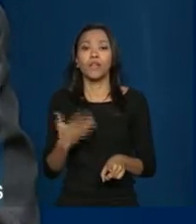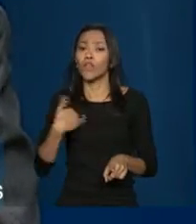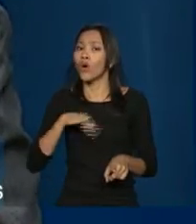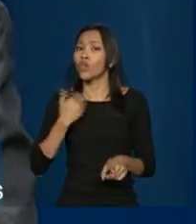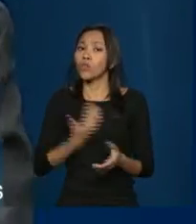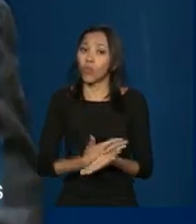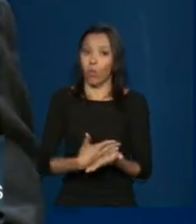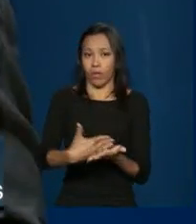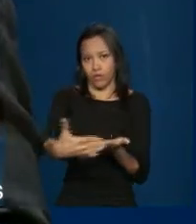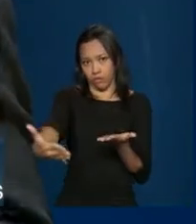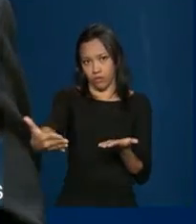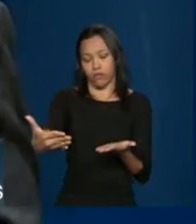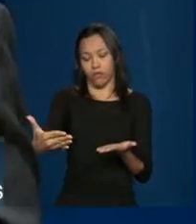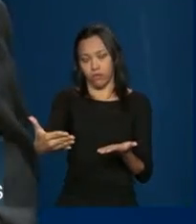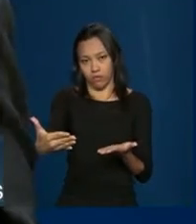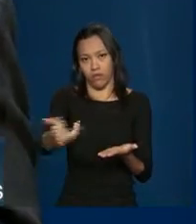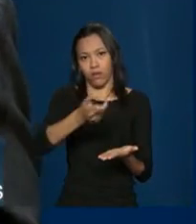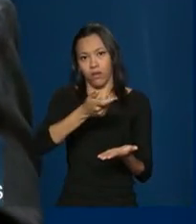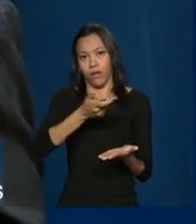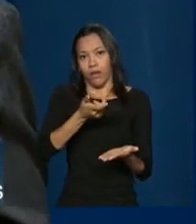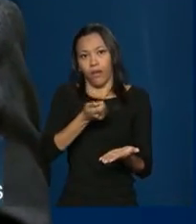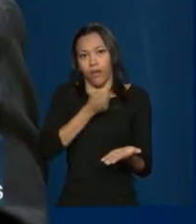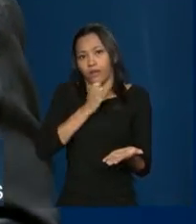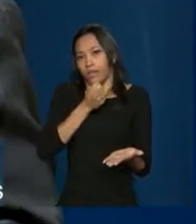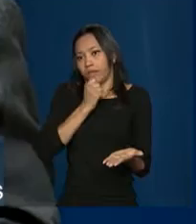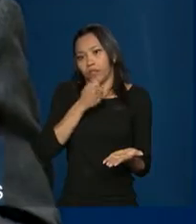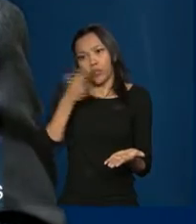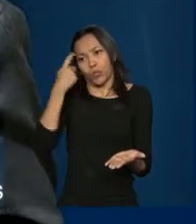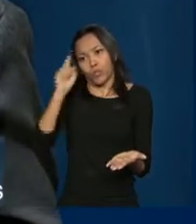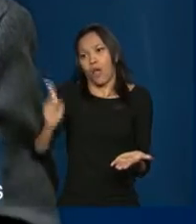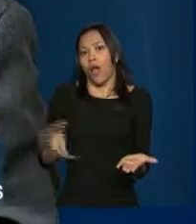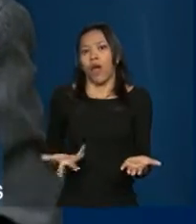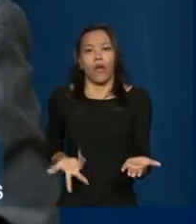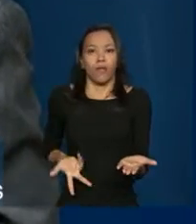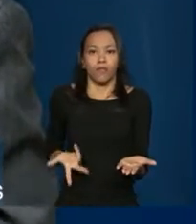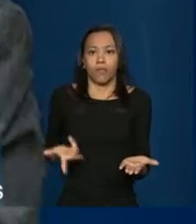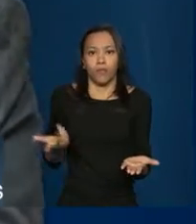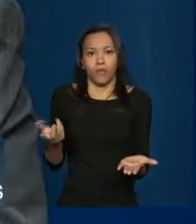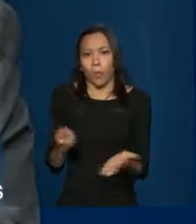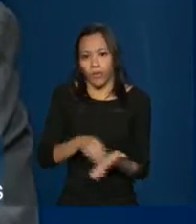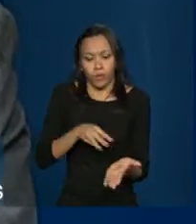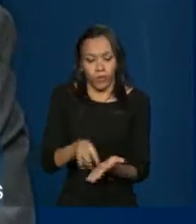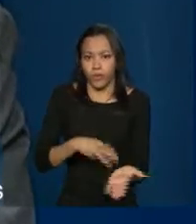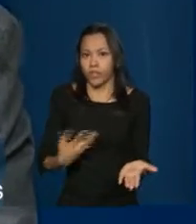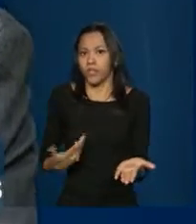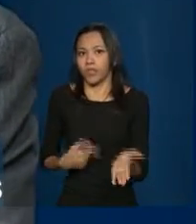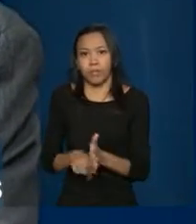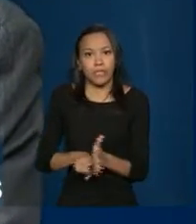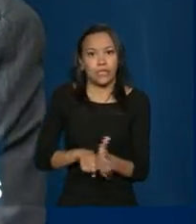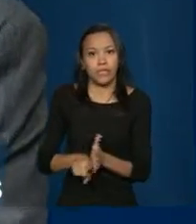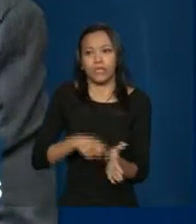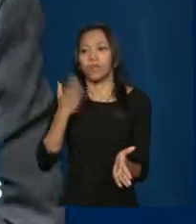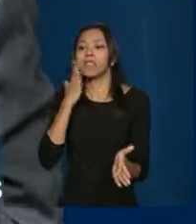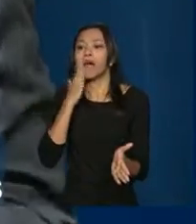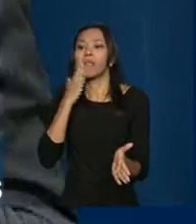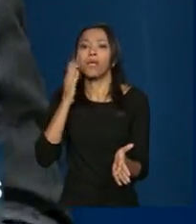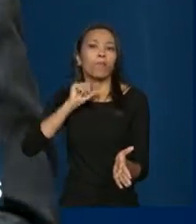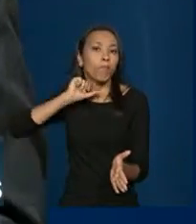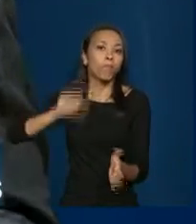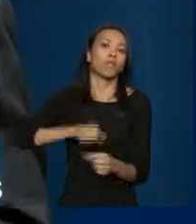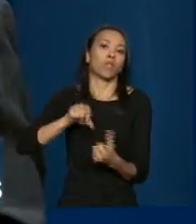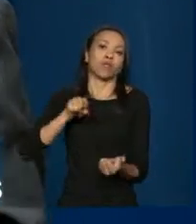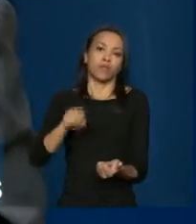que nós estamos nos começos. Ainda você não sabe, não tem uma metodologia que vai mudar, né?